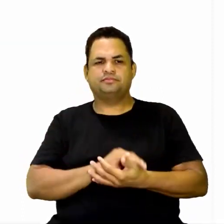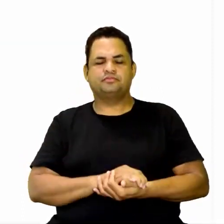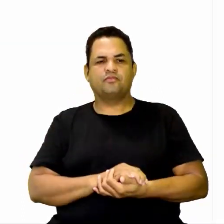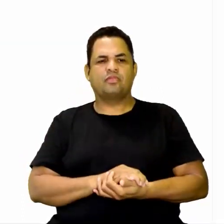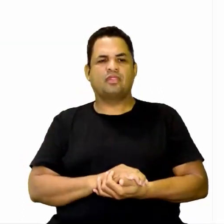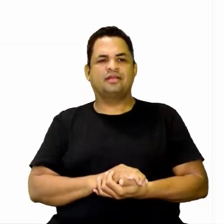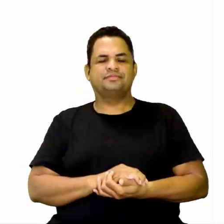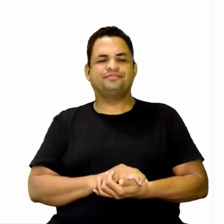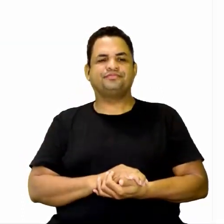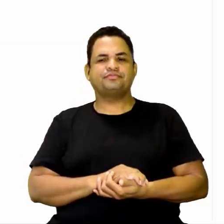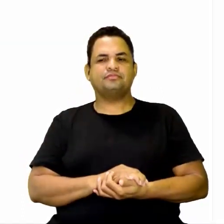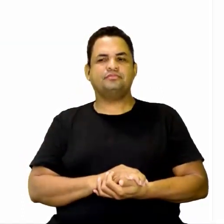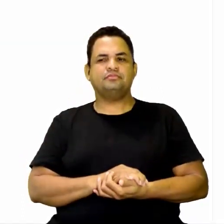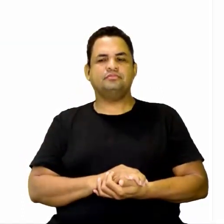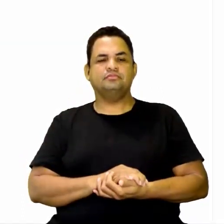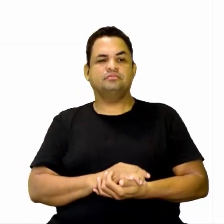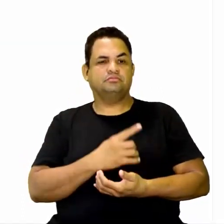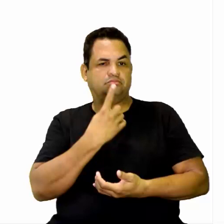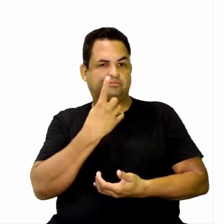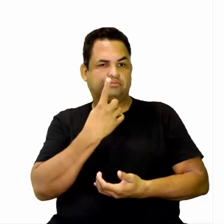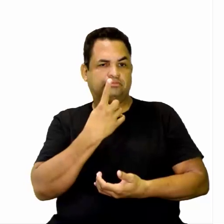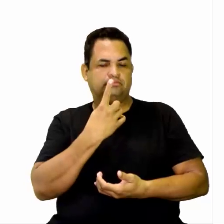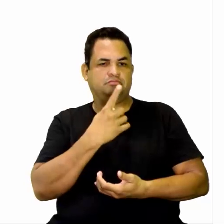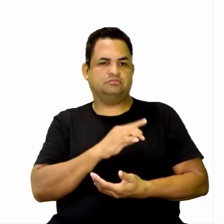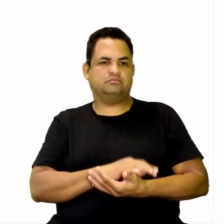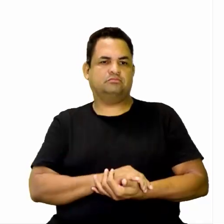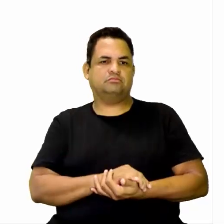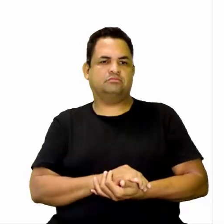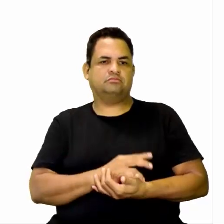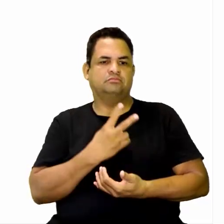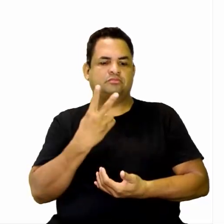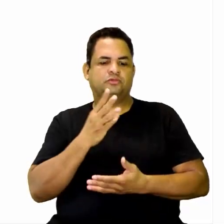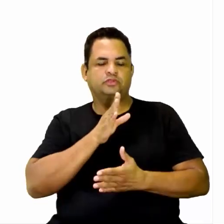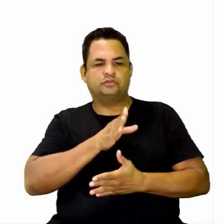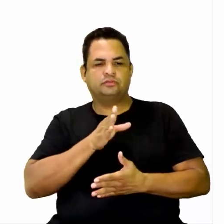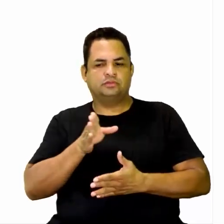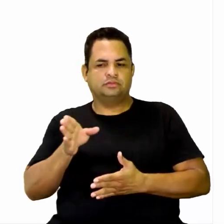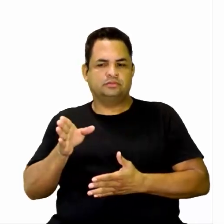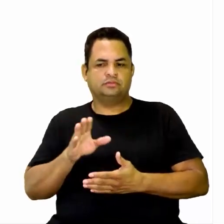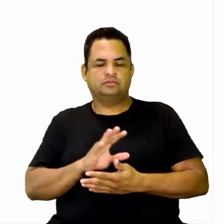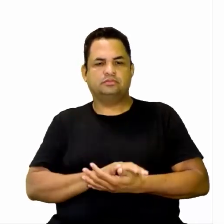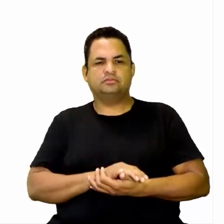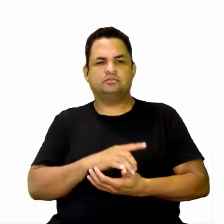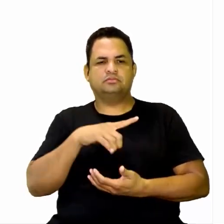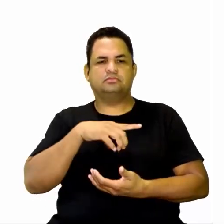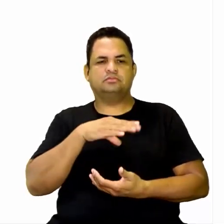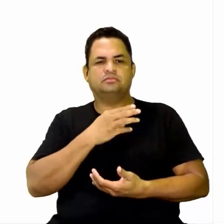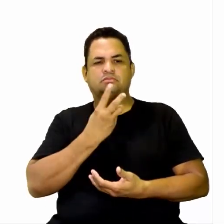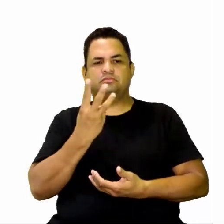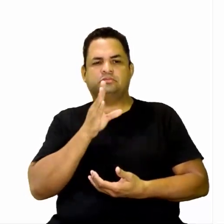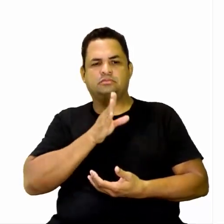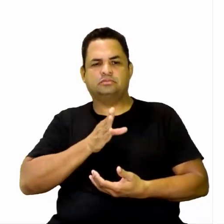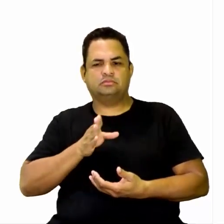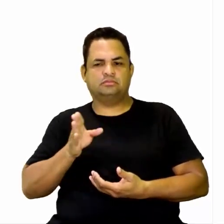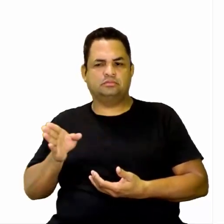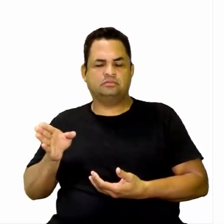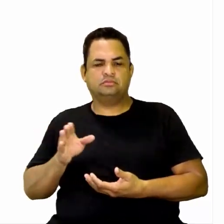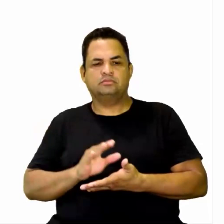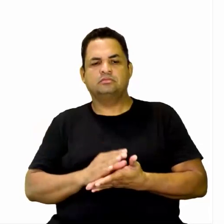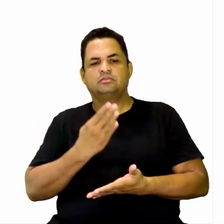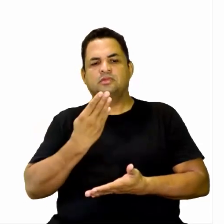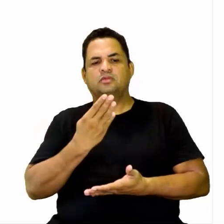será apenas uma? 2 fases? 3 fases,